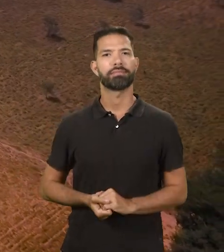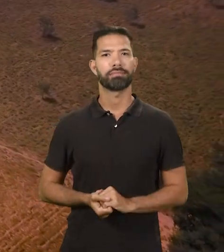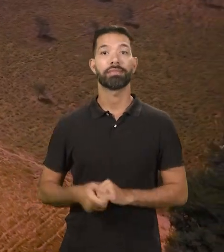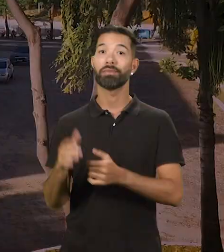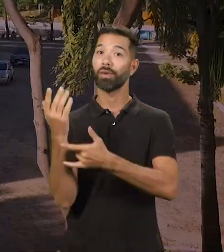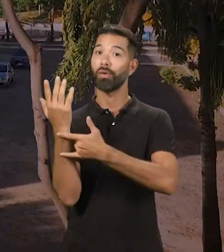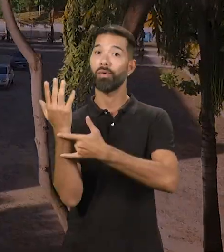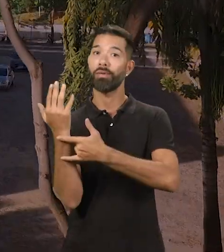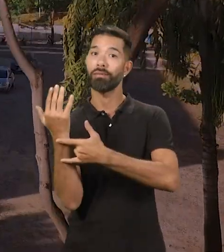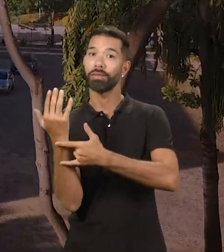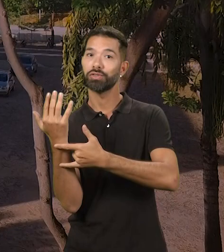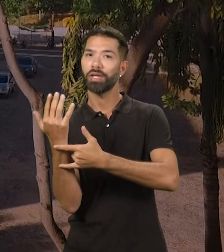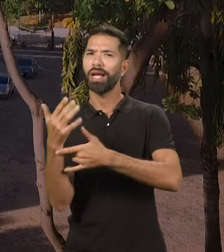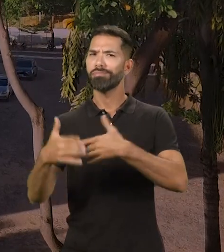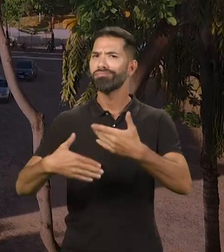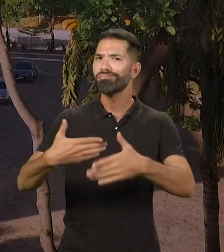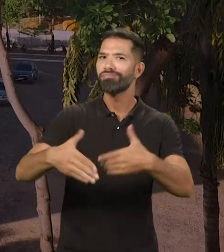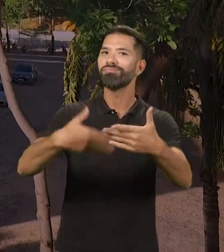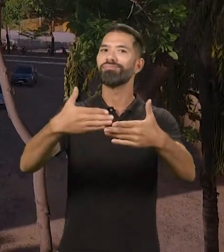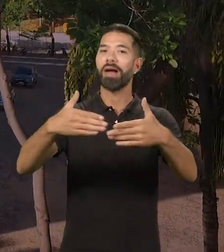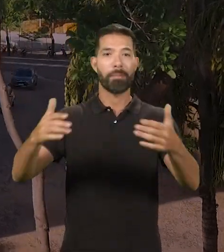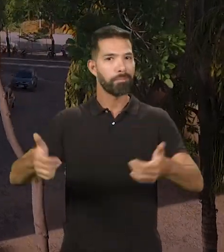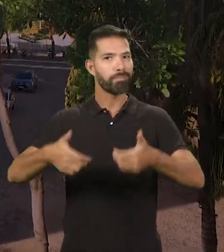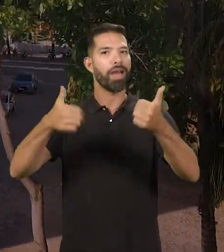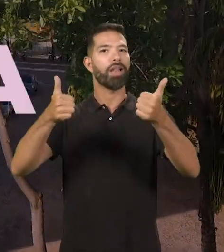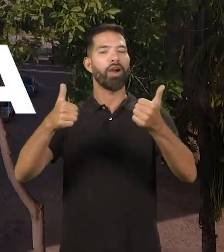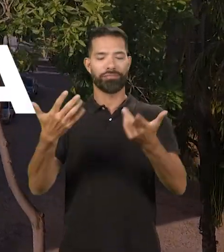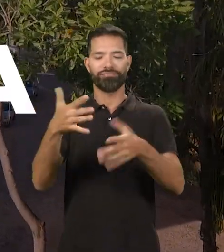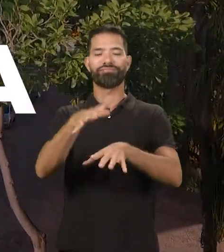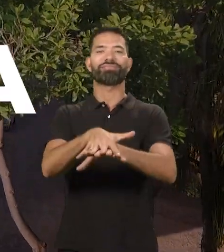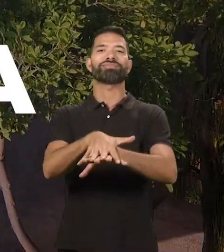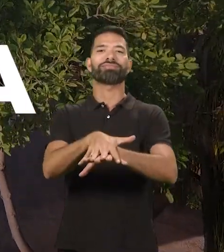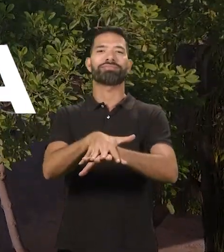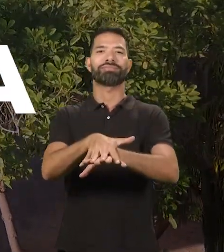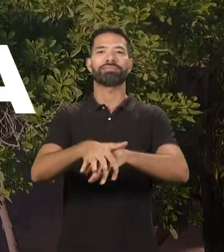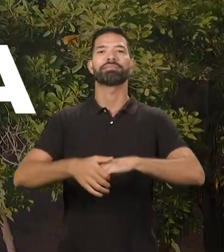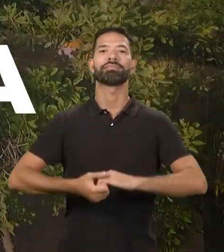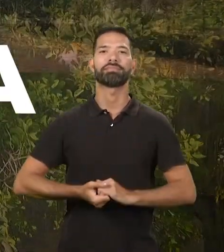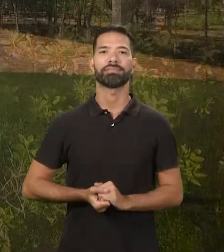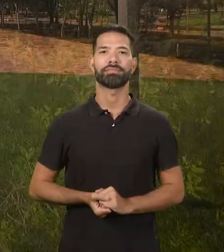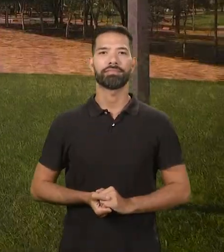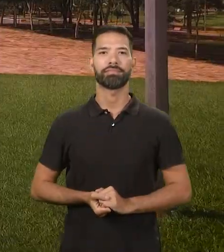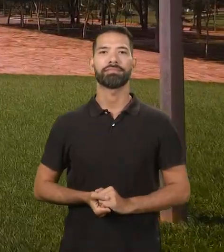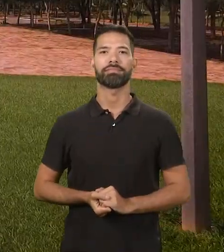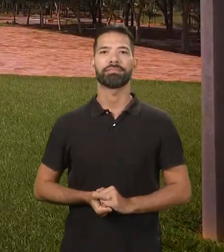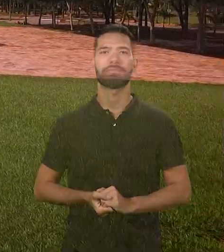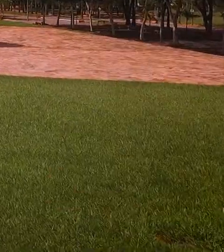UFMG, cada vez maior, melhor e mais inclusiva.